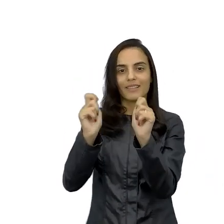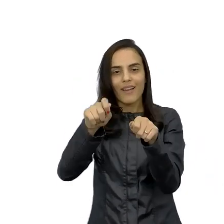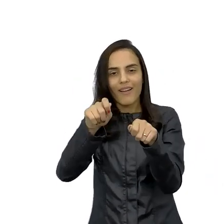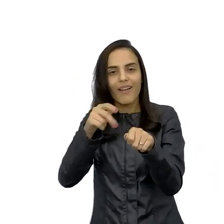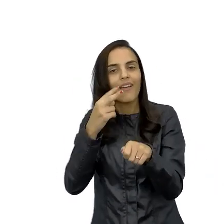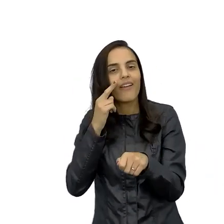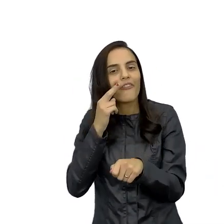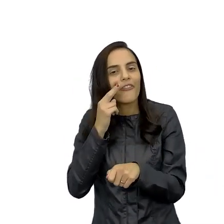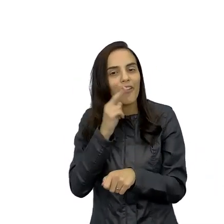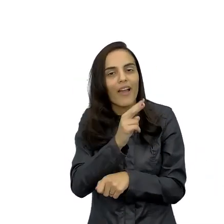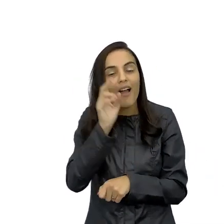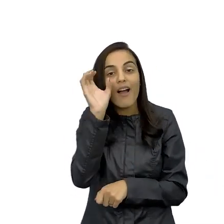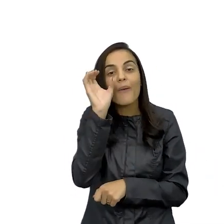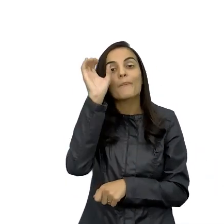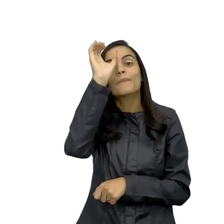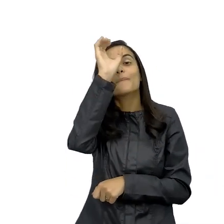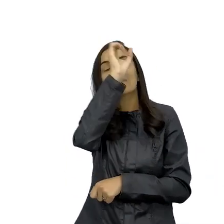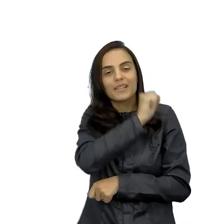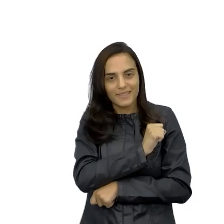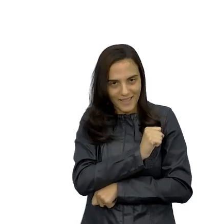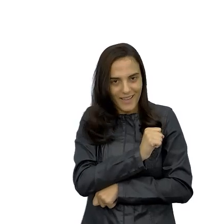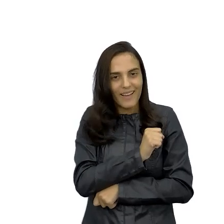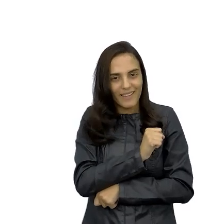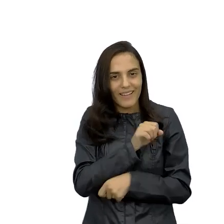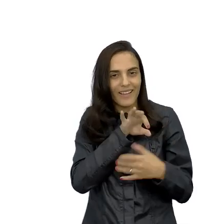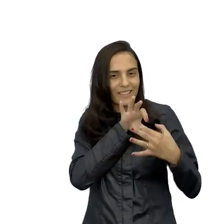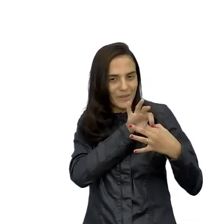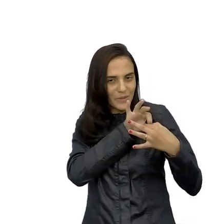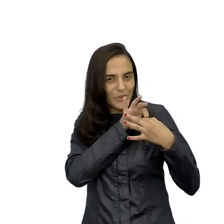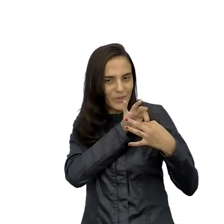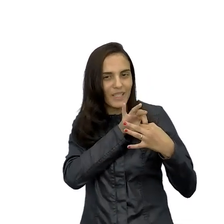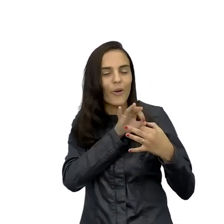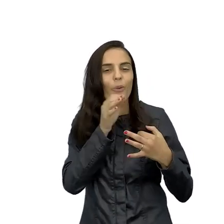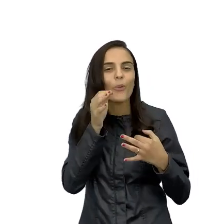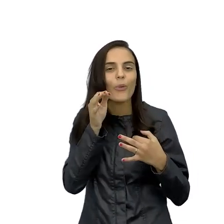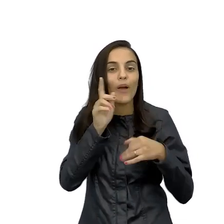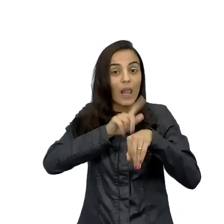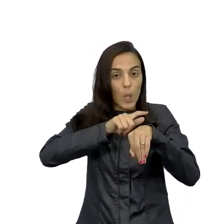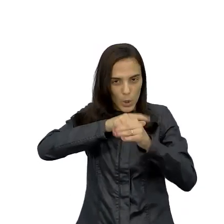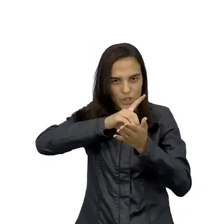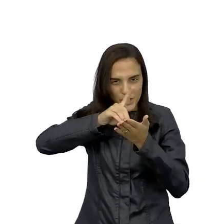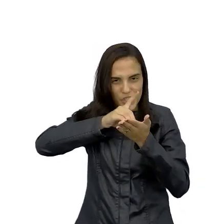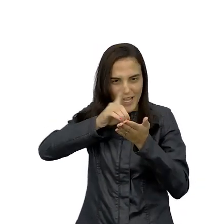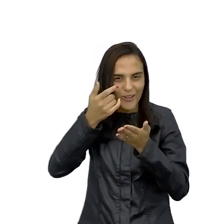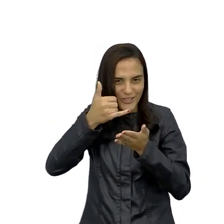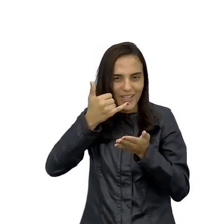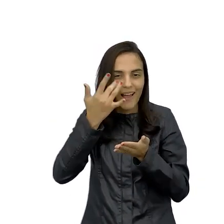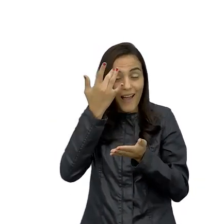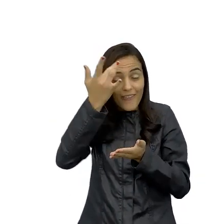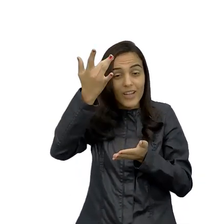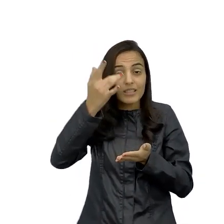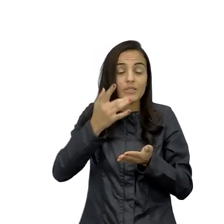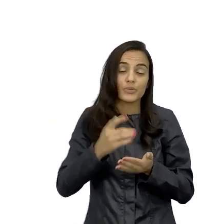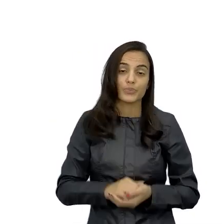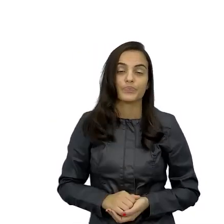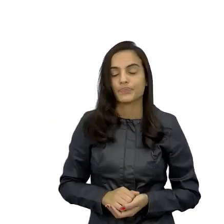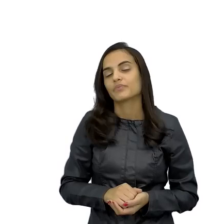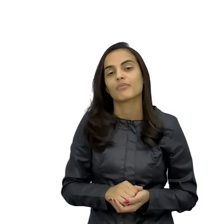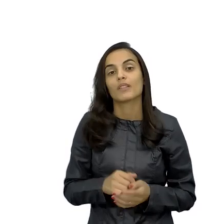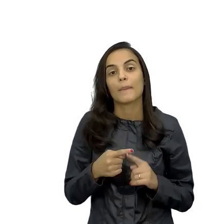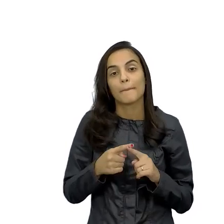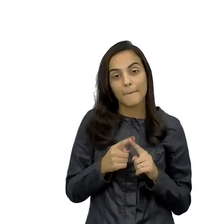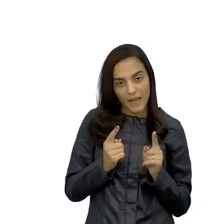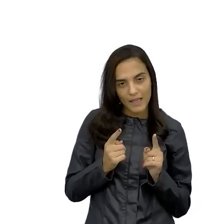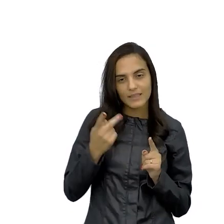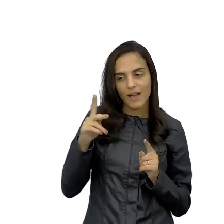fundo, eles estabelecerem essa conexão com o relógio digital muito mais rápido do que com o analógico. Mas, para